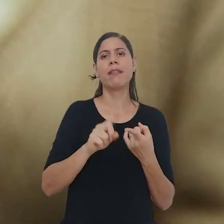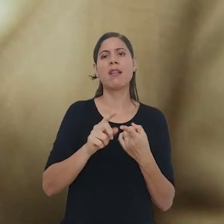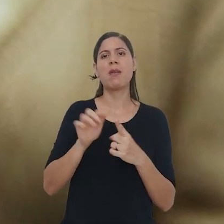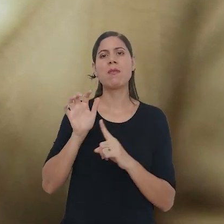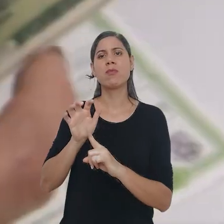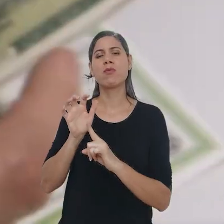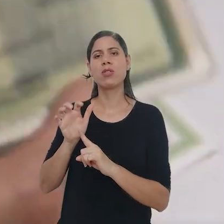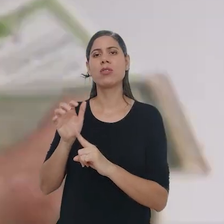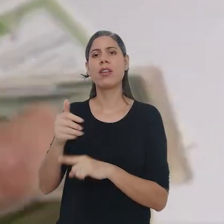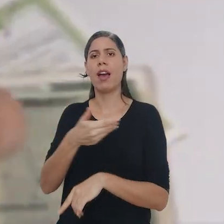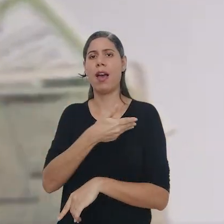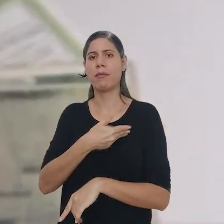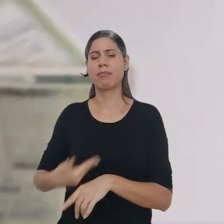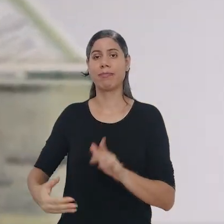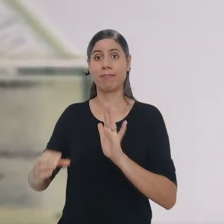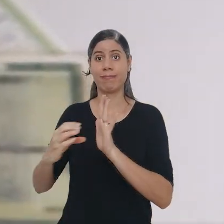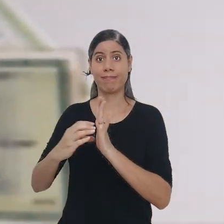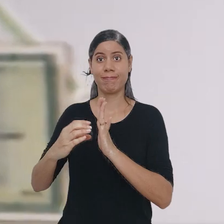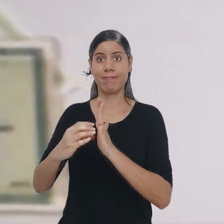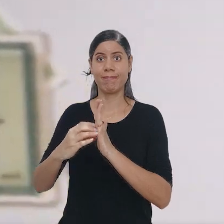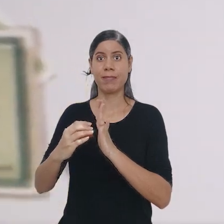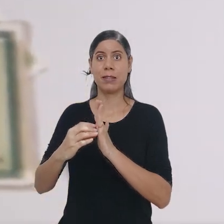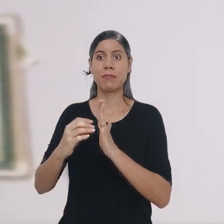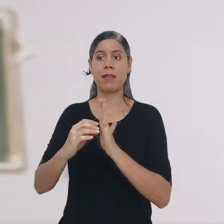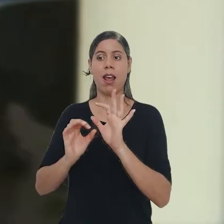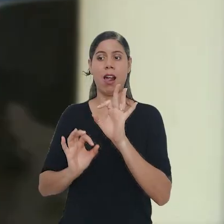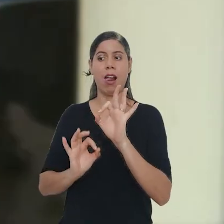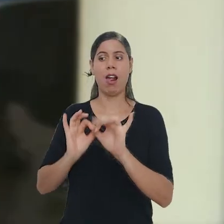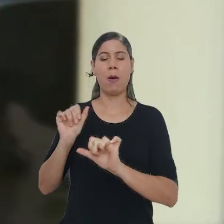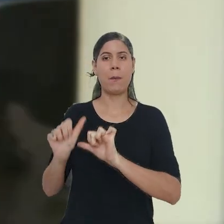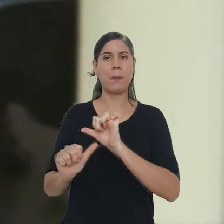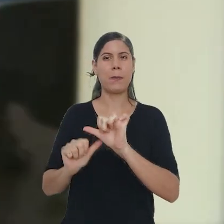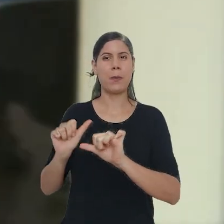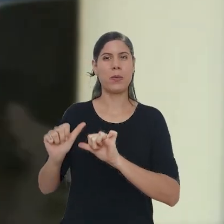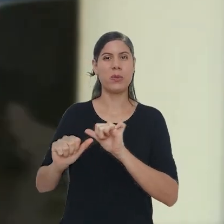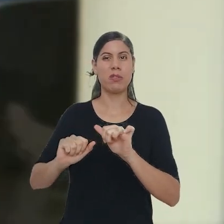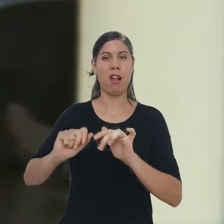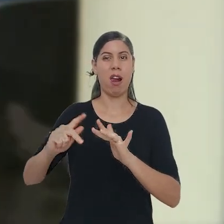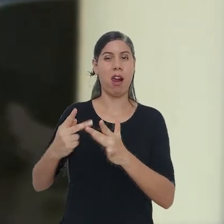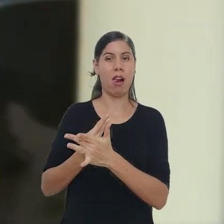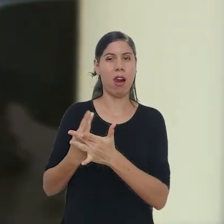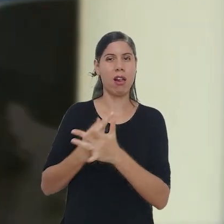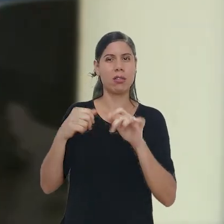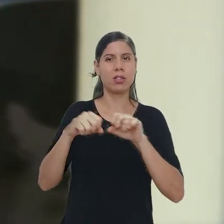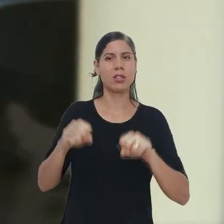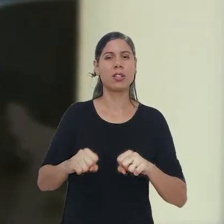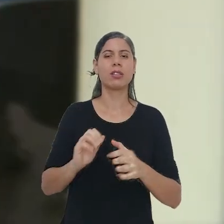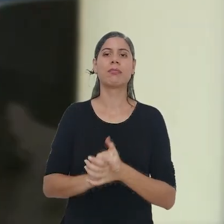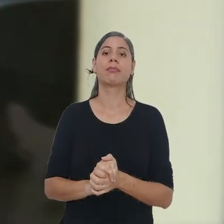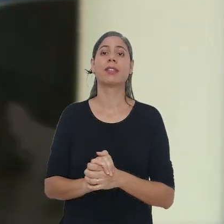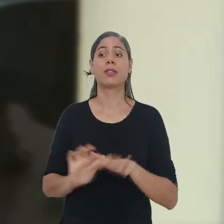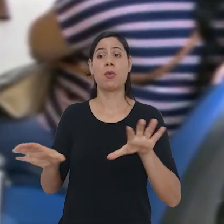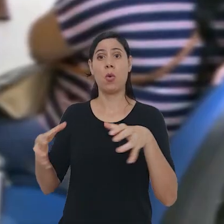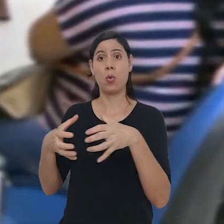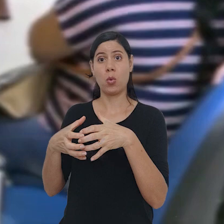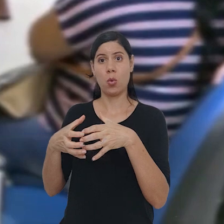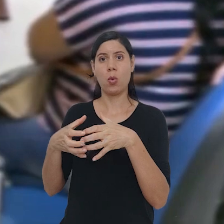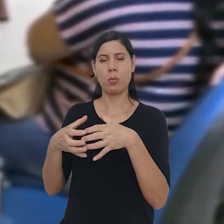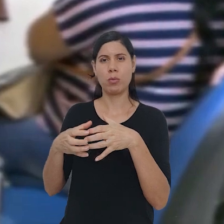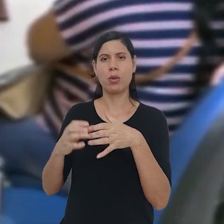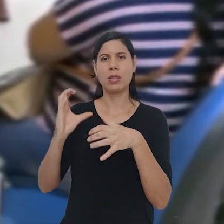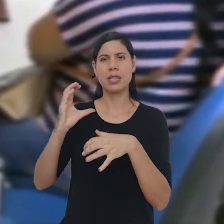o benefício, outras chegam a fraudar documentos e até a corromper servidores públicos para obter pensões